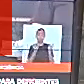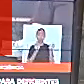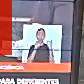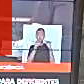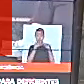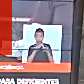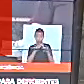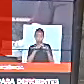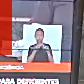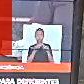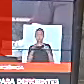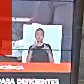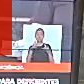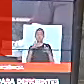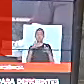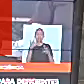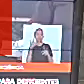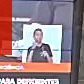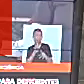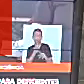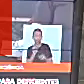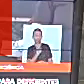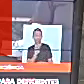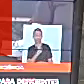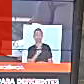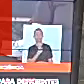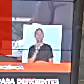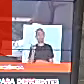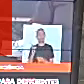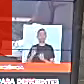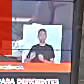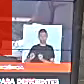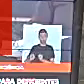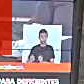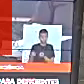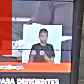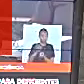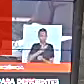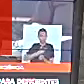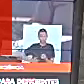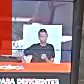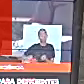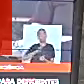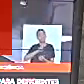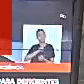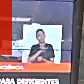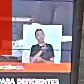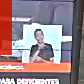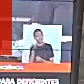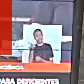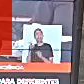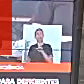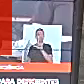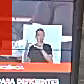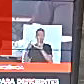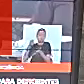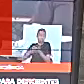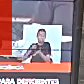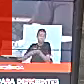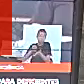o Ministério Público, a Defensoria Pública, vai obrigá-los a confeccionar essa